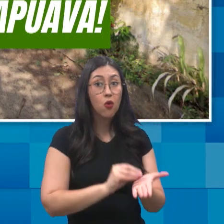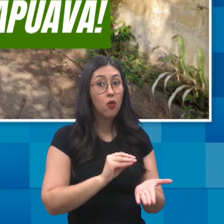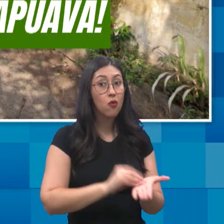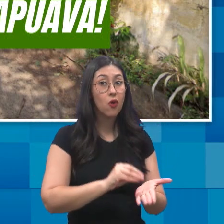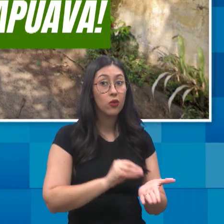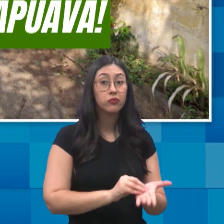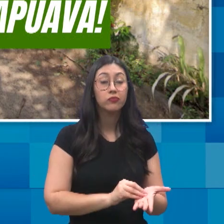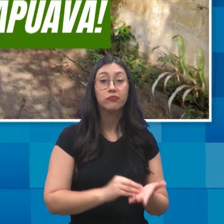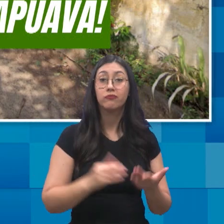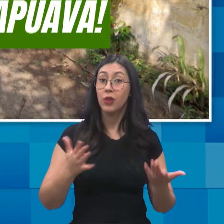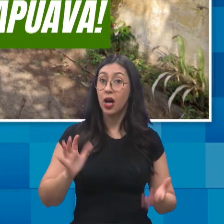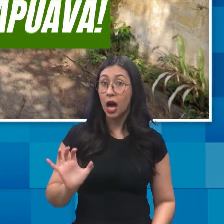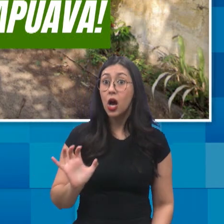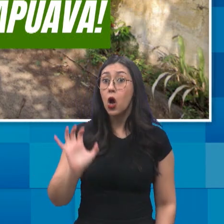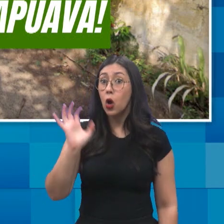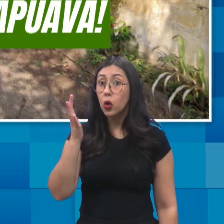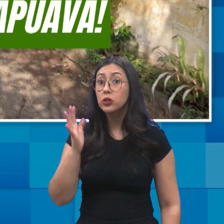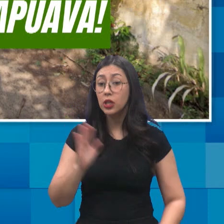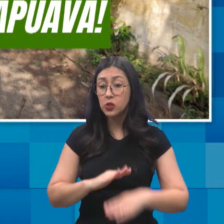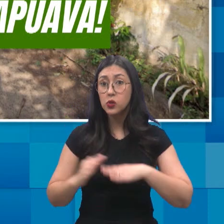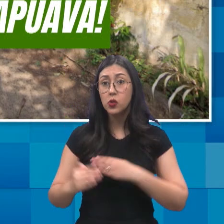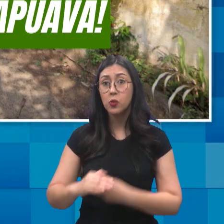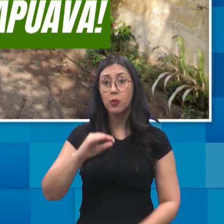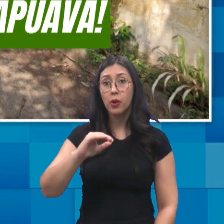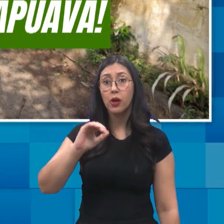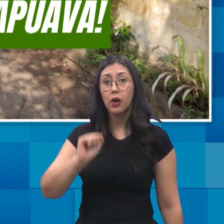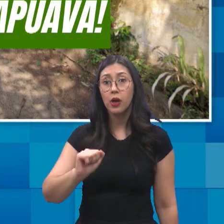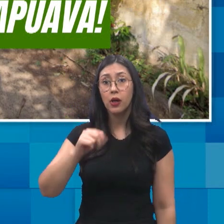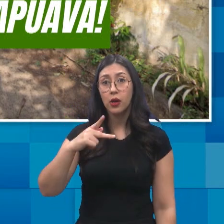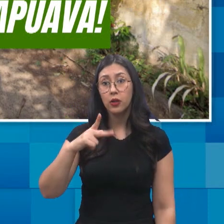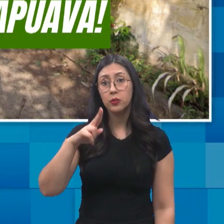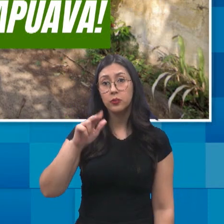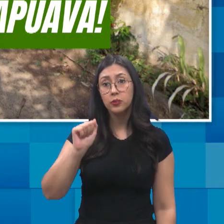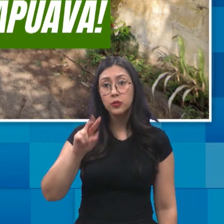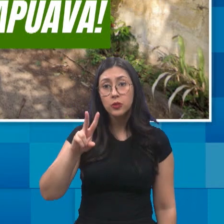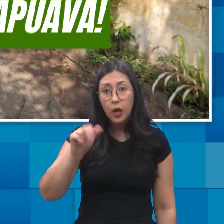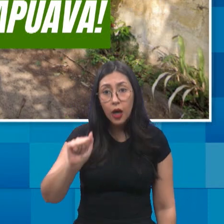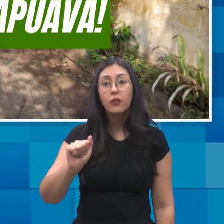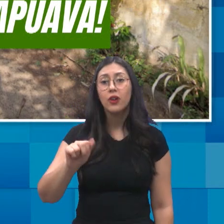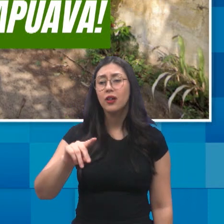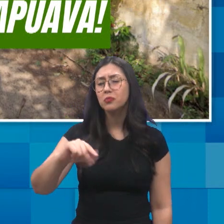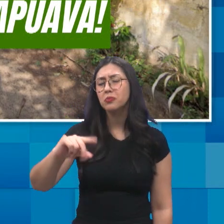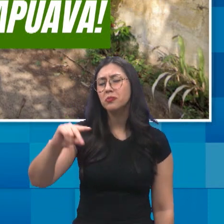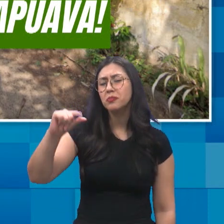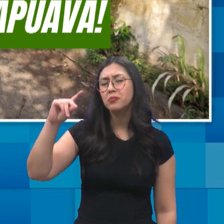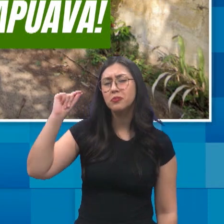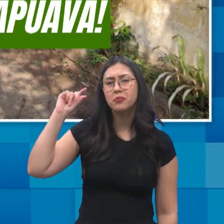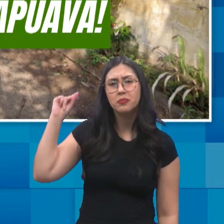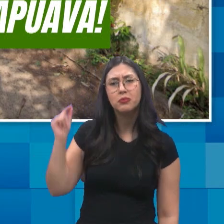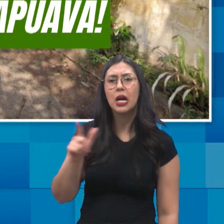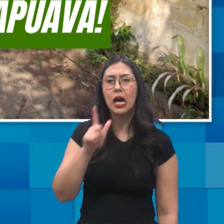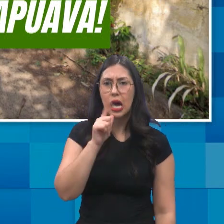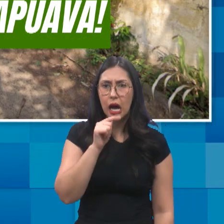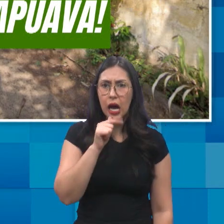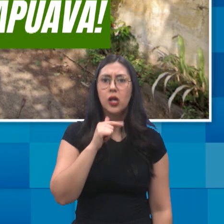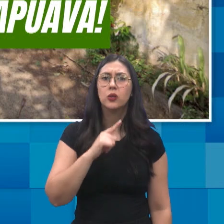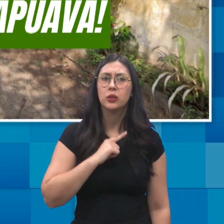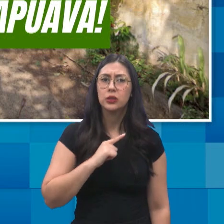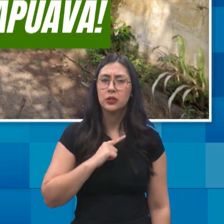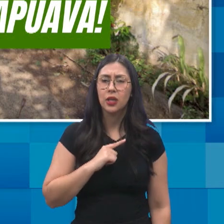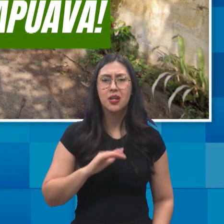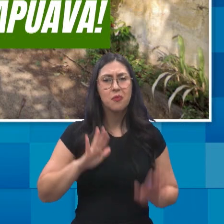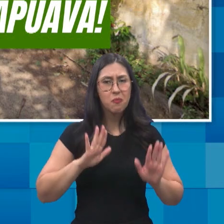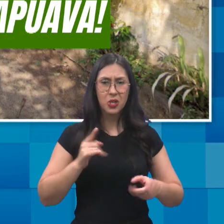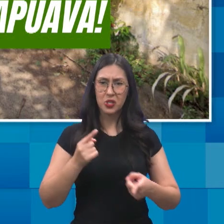acontece no Capoava há muitos e muitos anos. As pessoas recebem água lá no Capoava. E porque ela